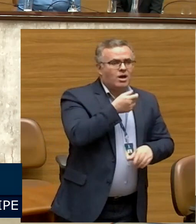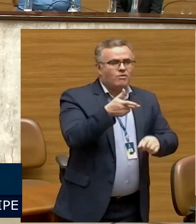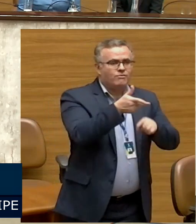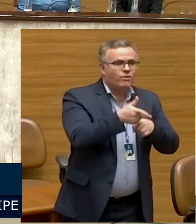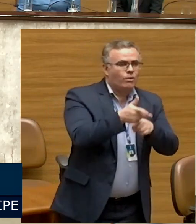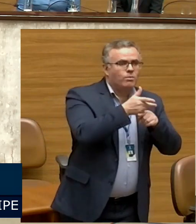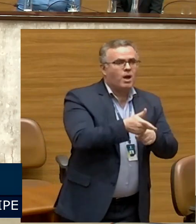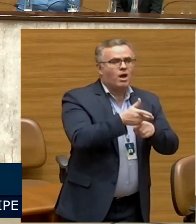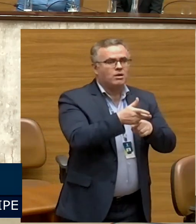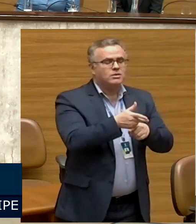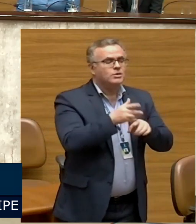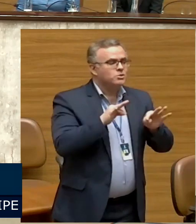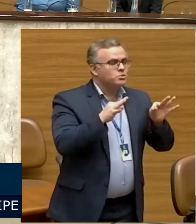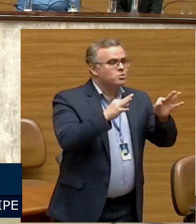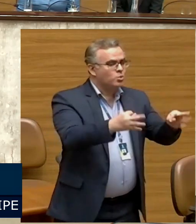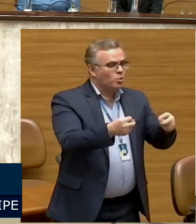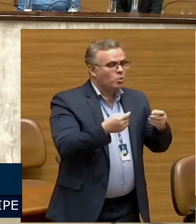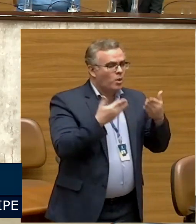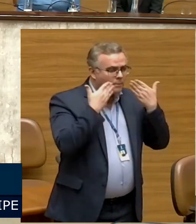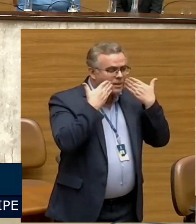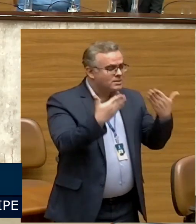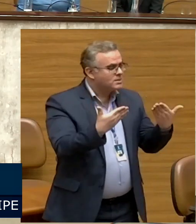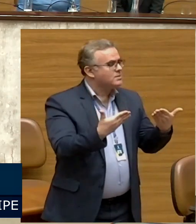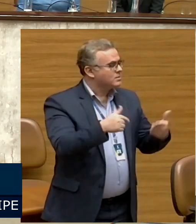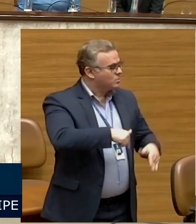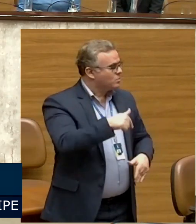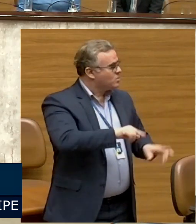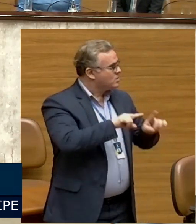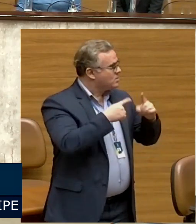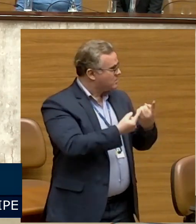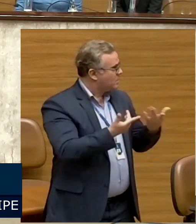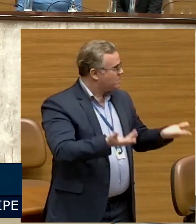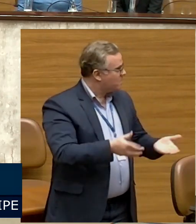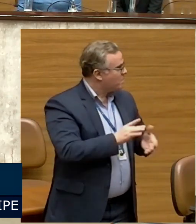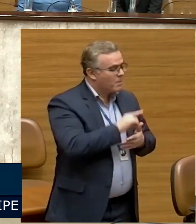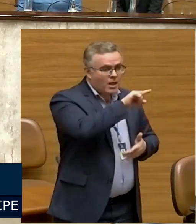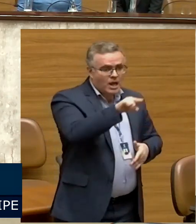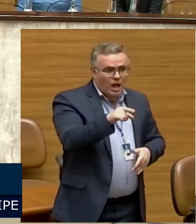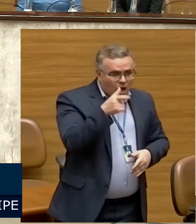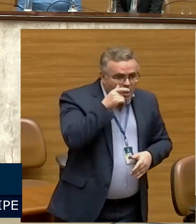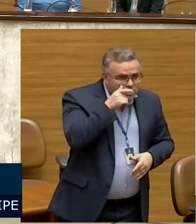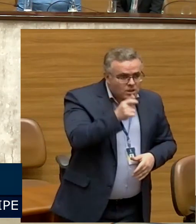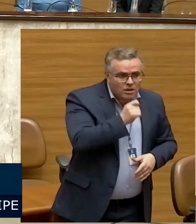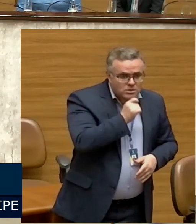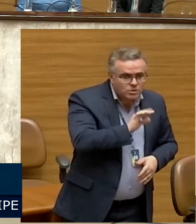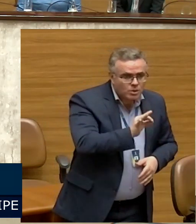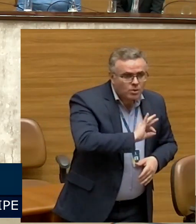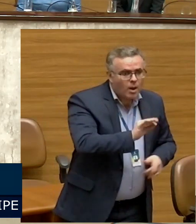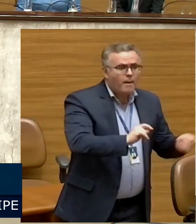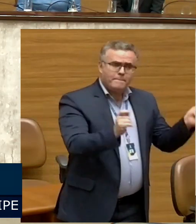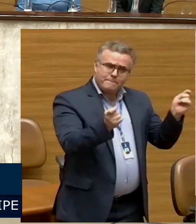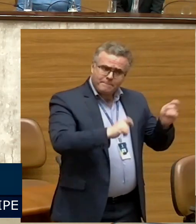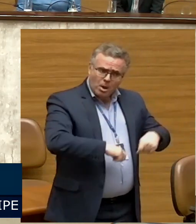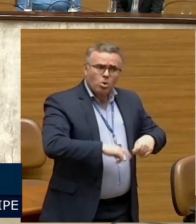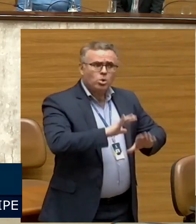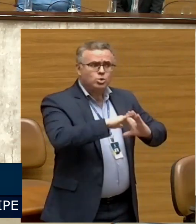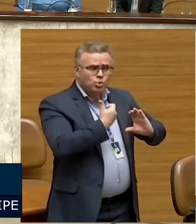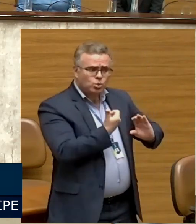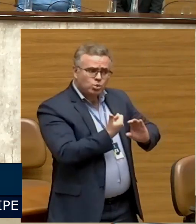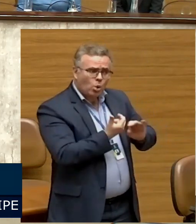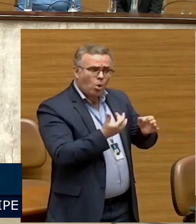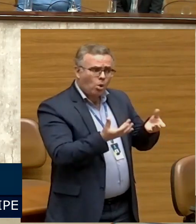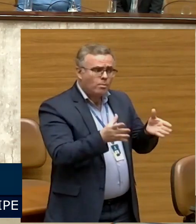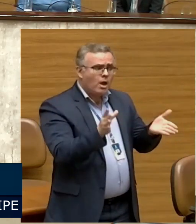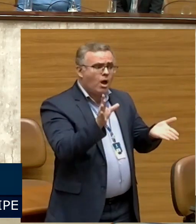transmitindo essa sessão especial tão linda. Quem não assistiu toda vai ficar, né, no canal do YouTube registrado,